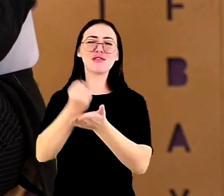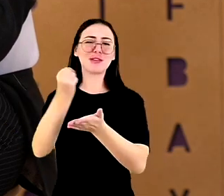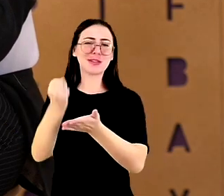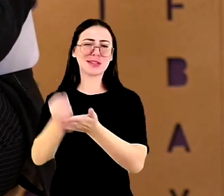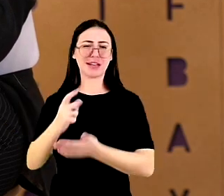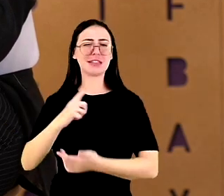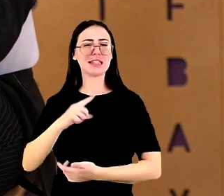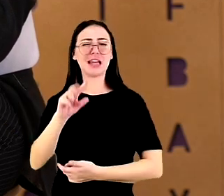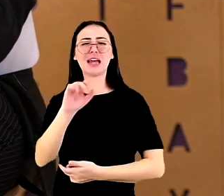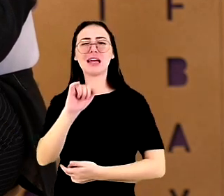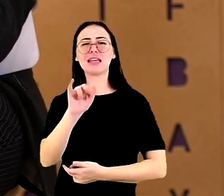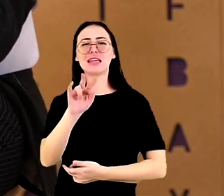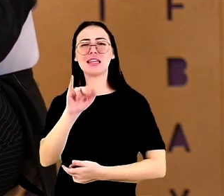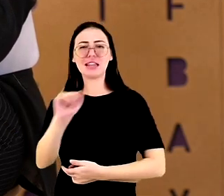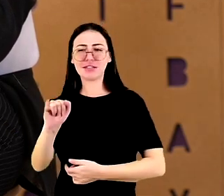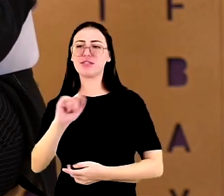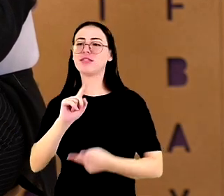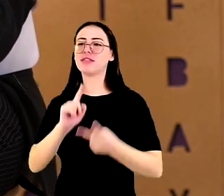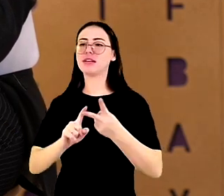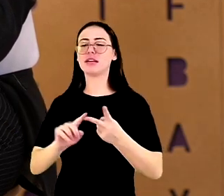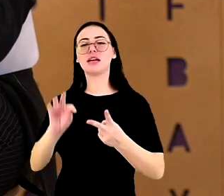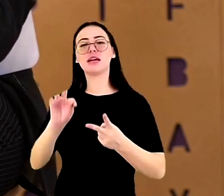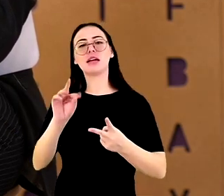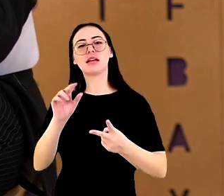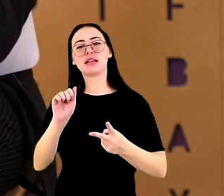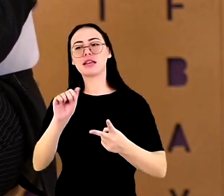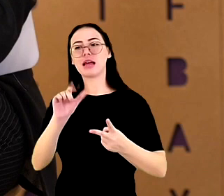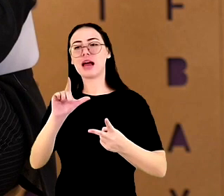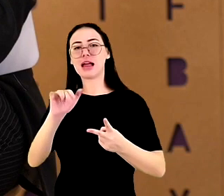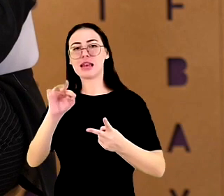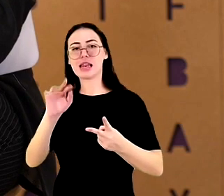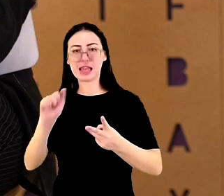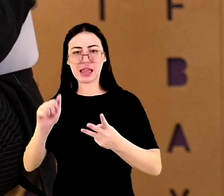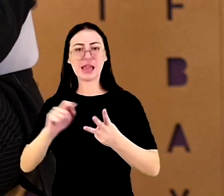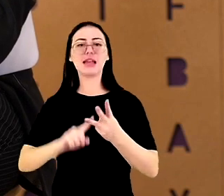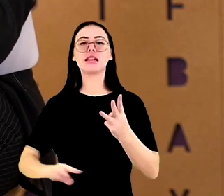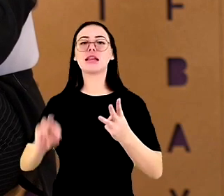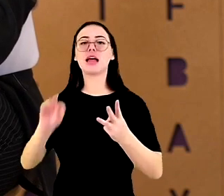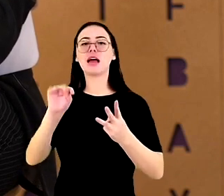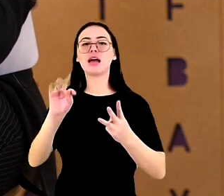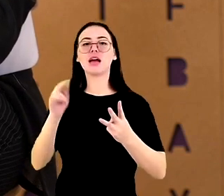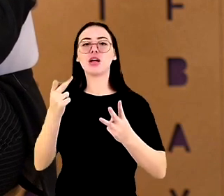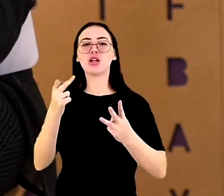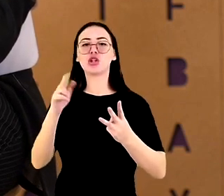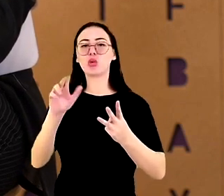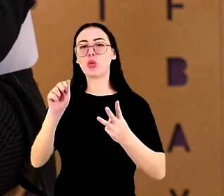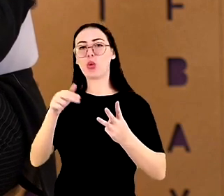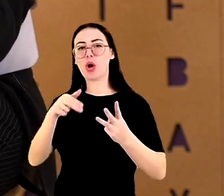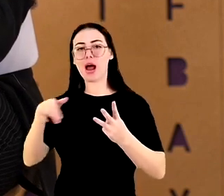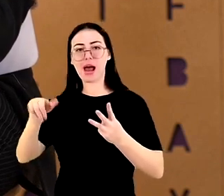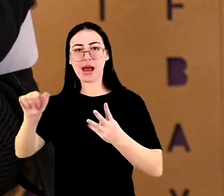Tulane, Érica, Rafael, Ricardo, Gustavo, Raíssa, Paloma,